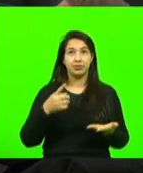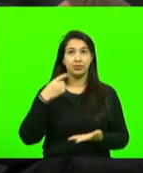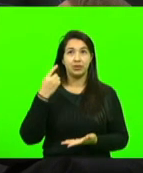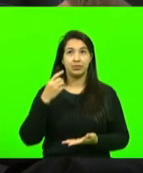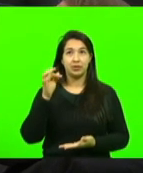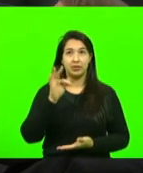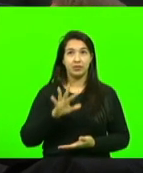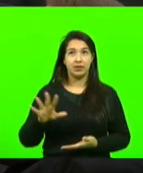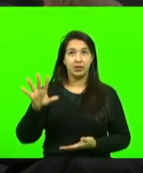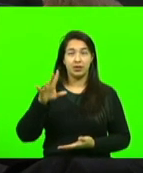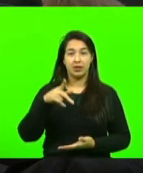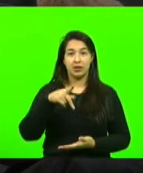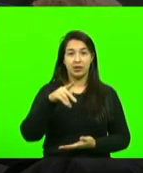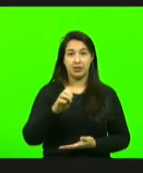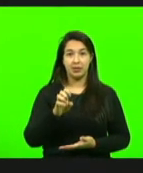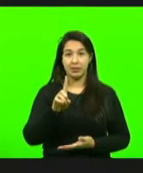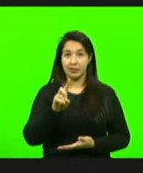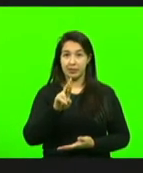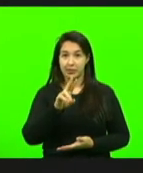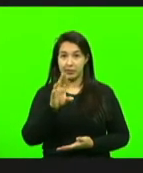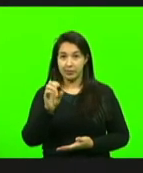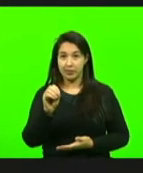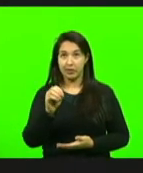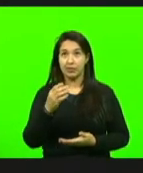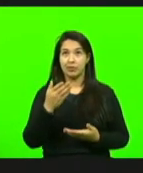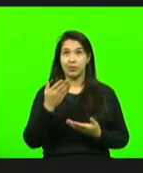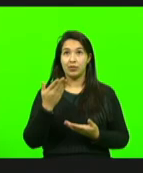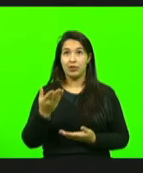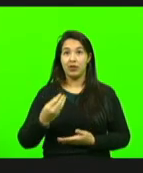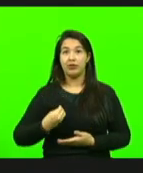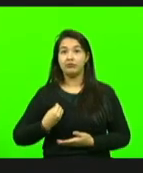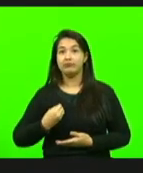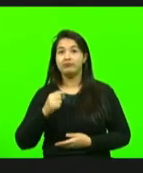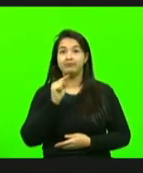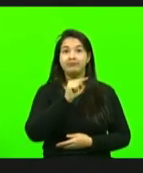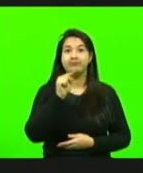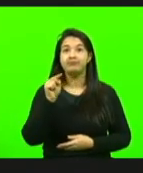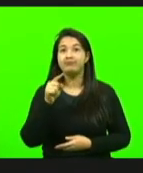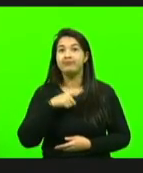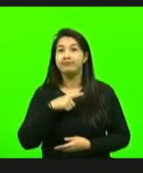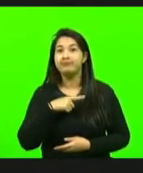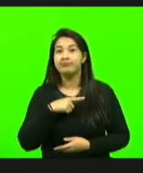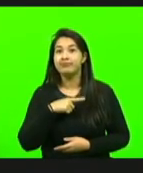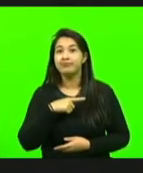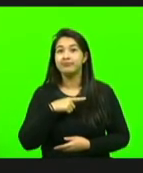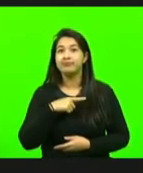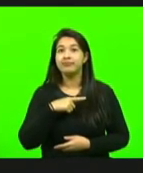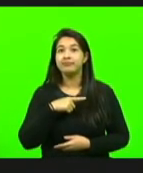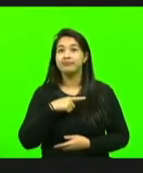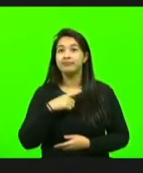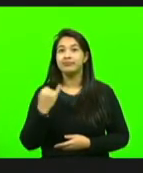Pedro uczai encontra-se conosco ainda Pedro sua manifestação fundamental